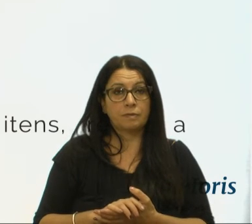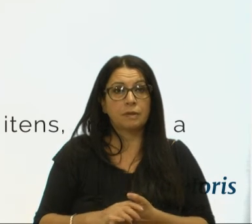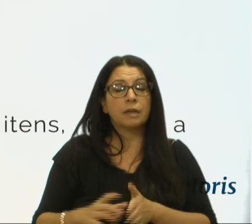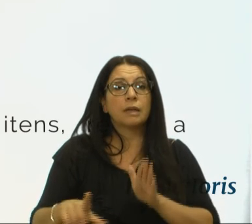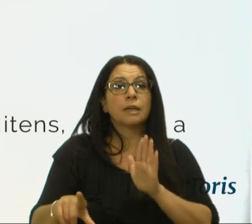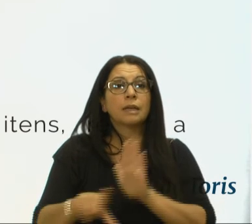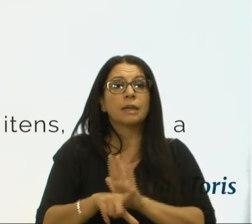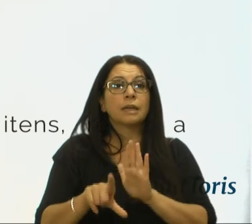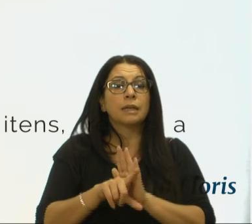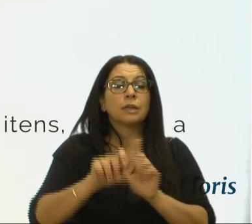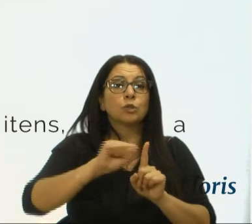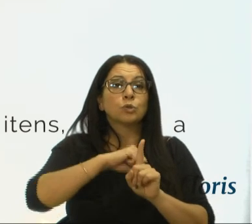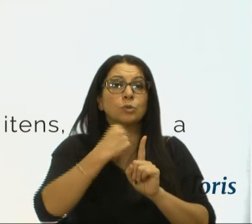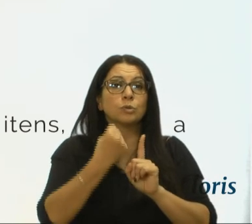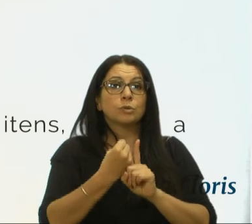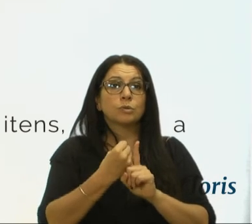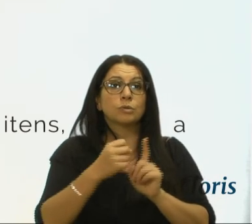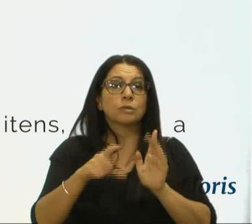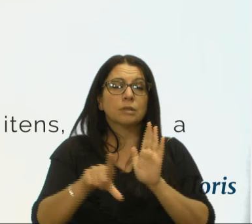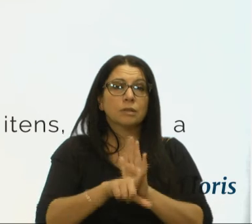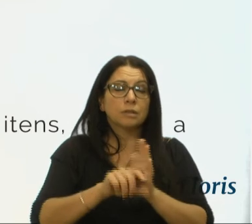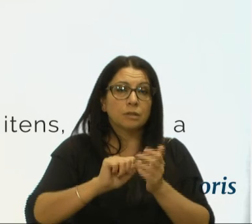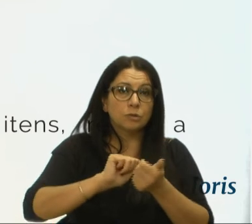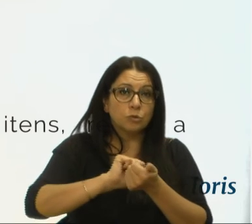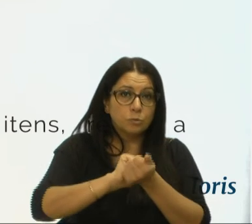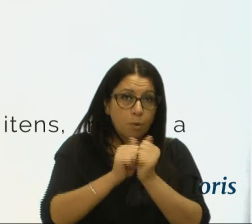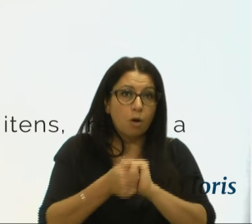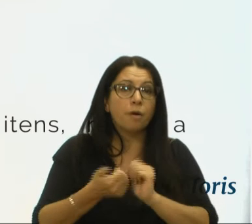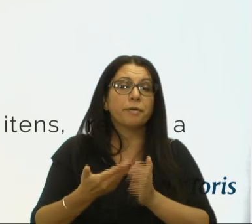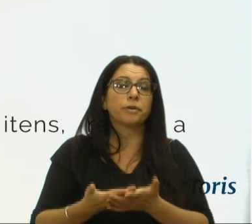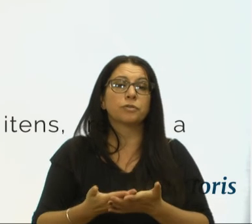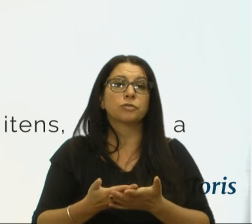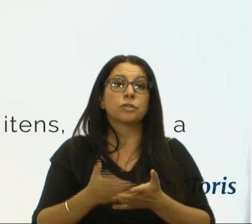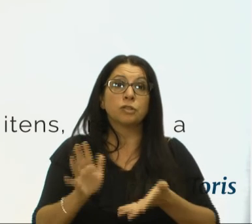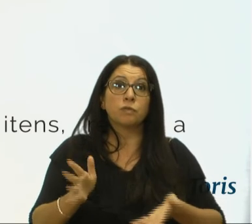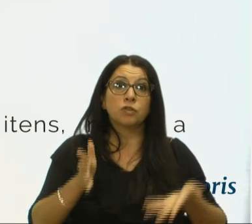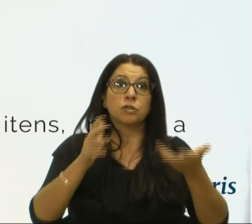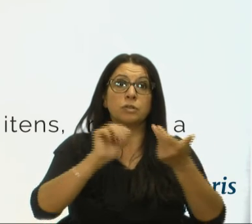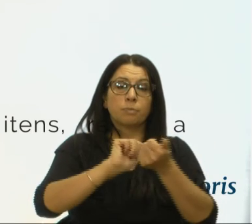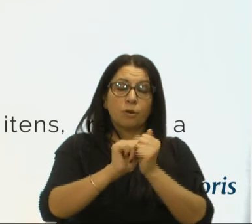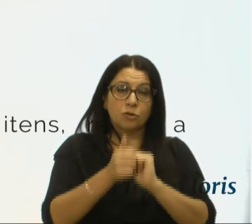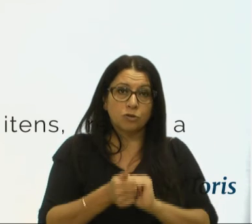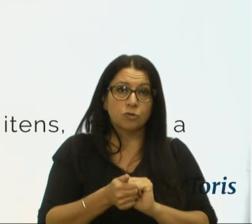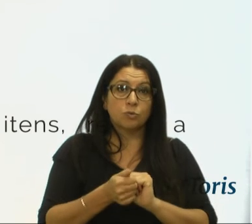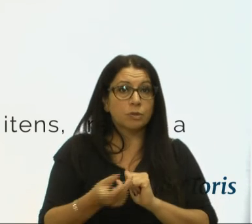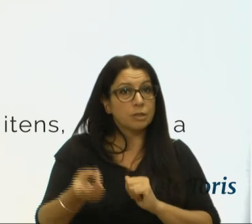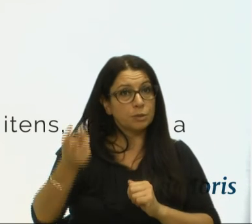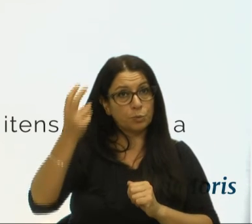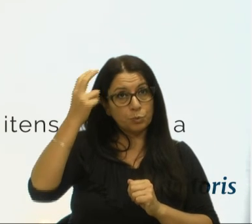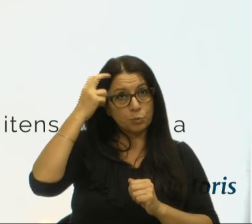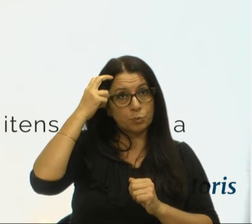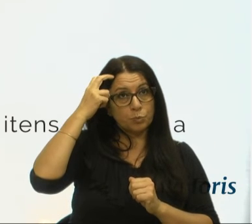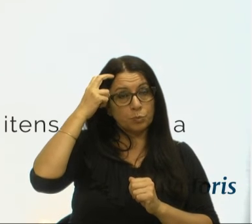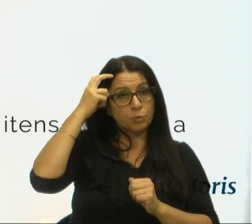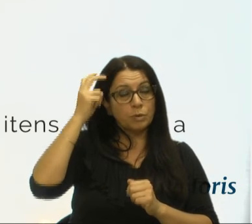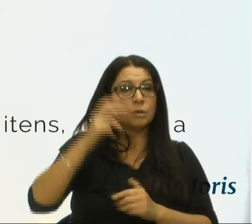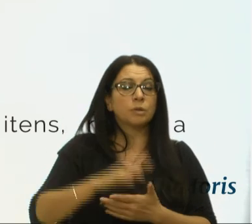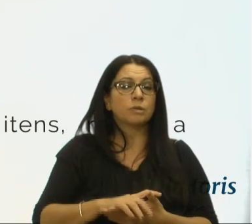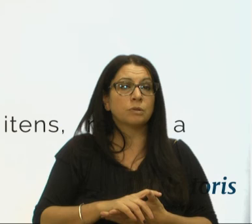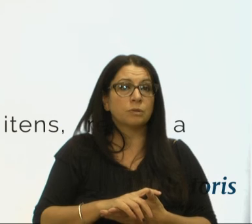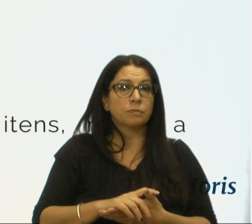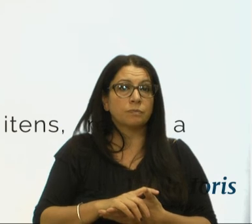lei social, da lei do esporte, né, de incentivo ao esporte e de incentivo à cultura, onde nós